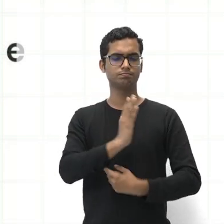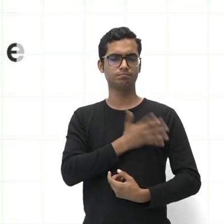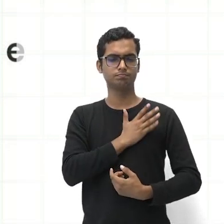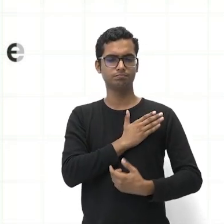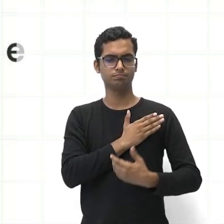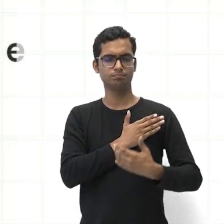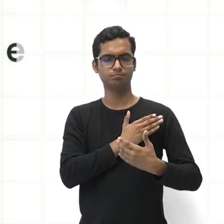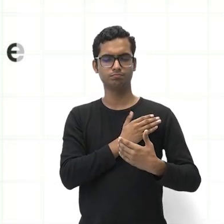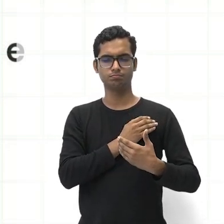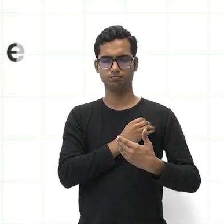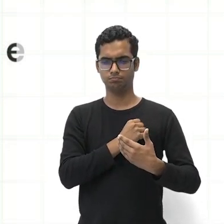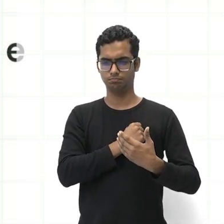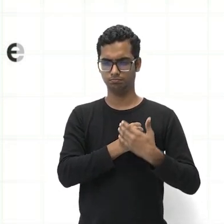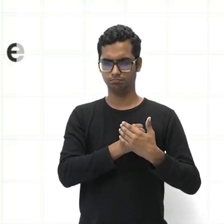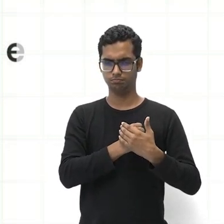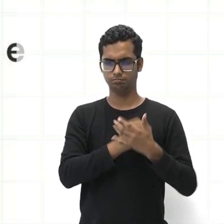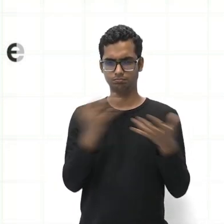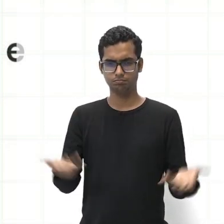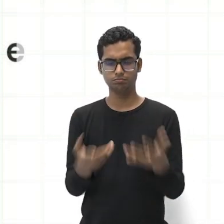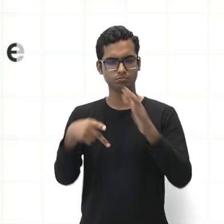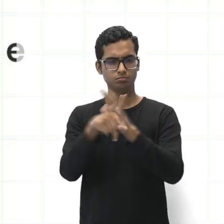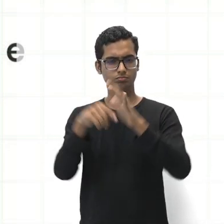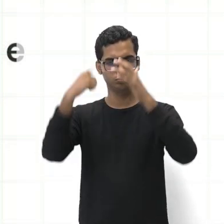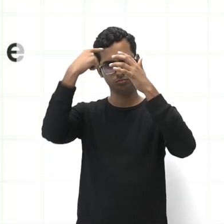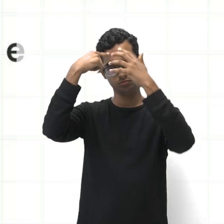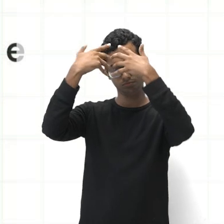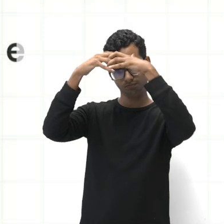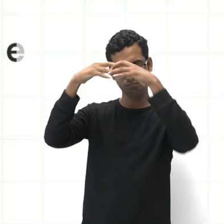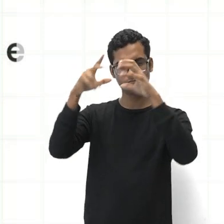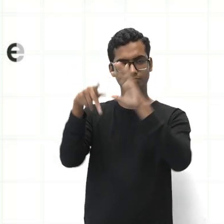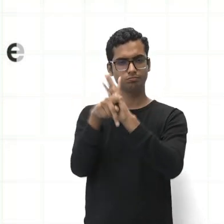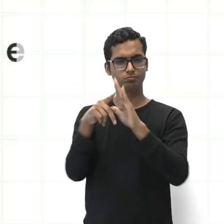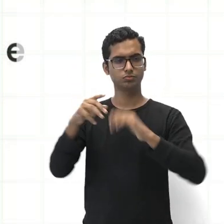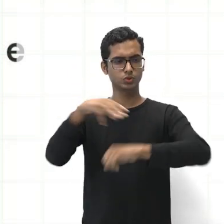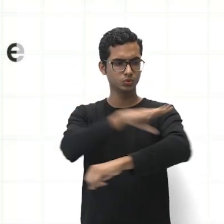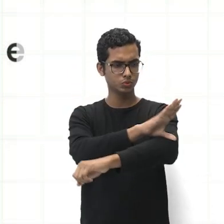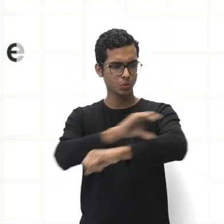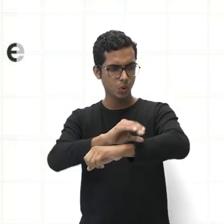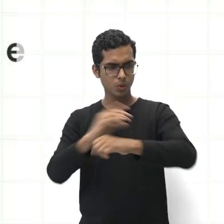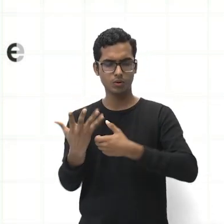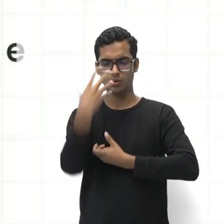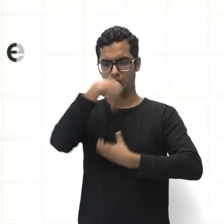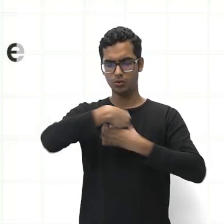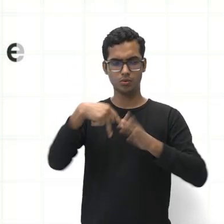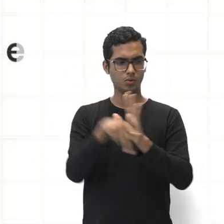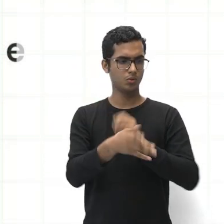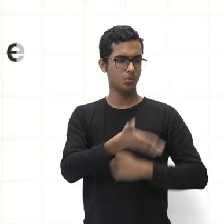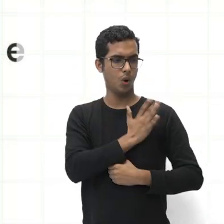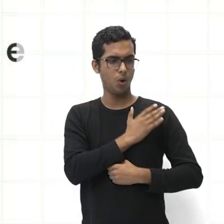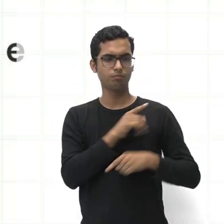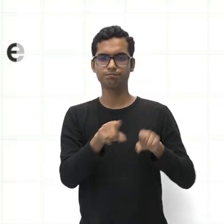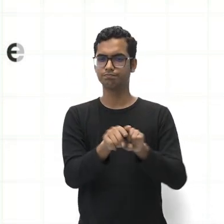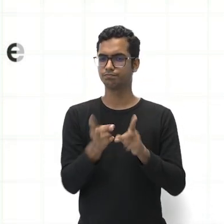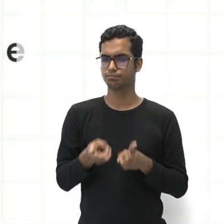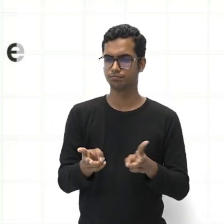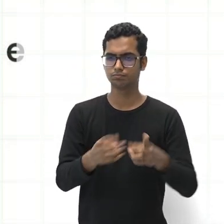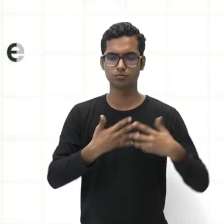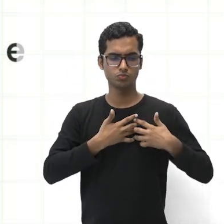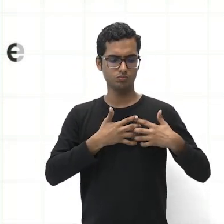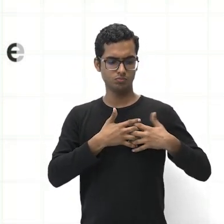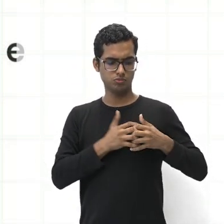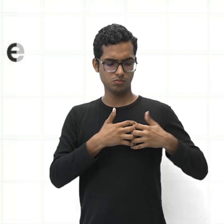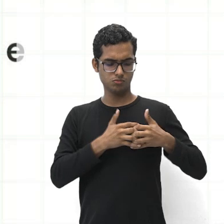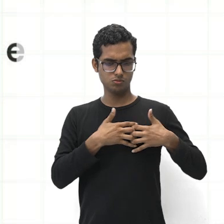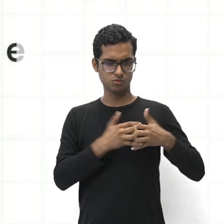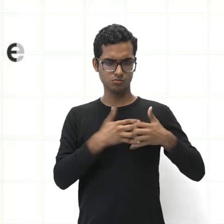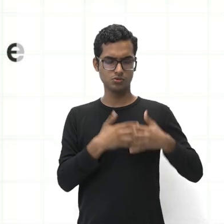ativado conjuntamente com o cérebro para fazer com que os músculos que compõem o coração continuem batendo. Isso é só um exemplo